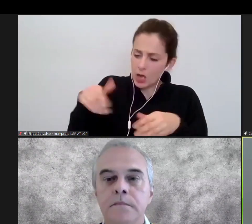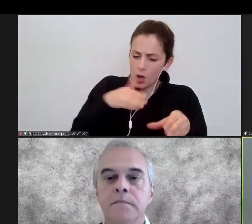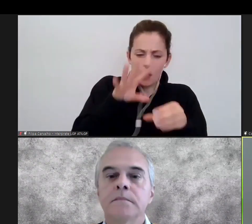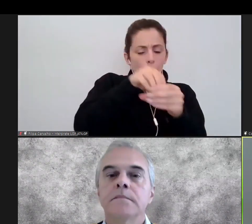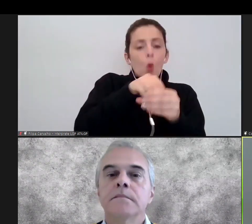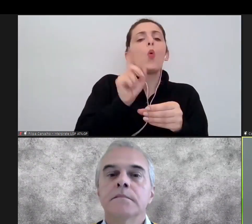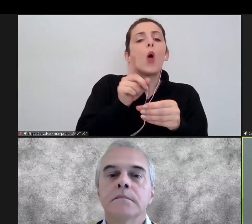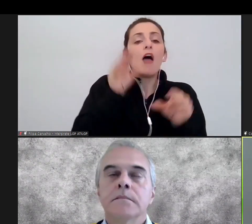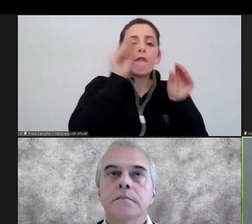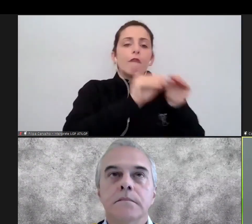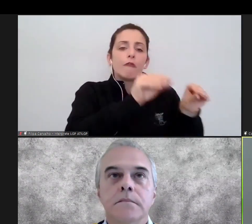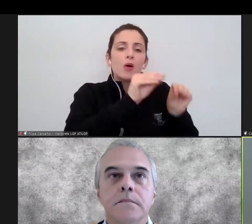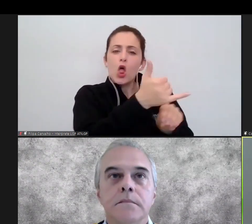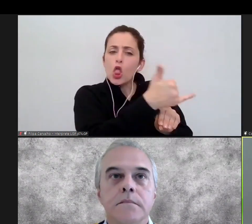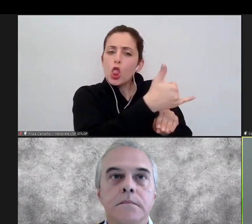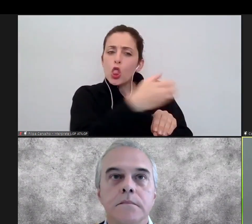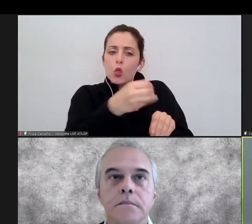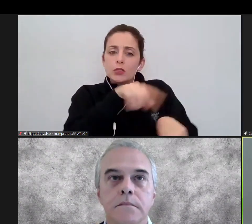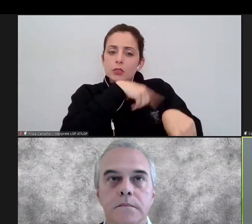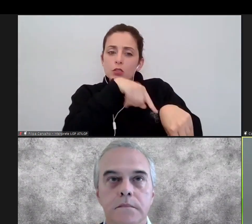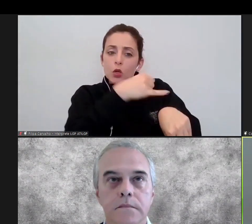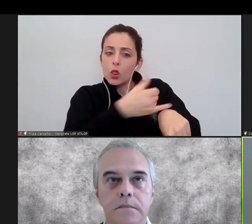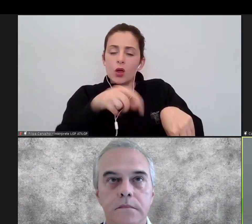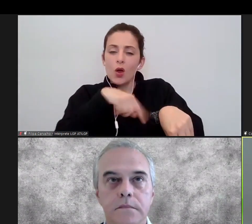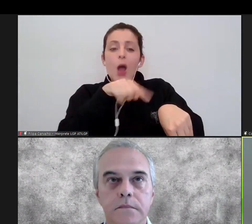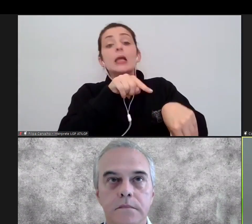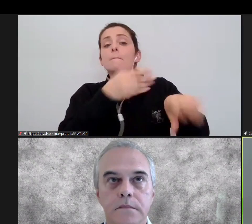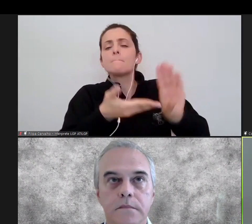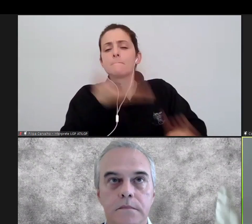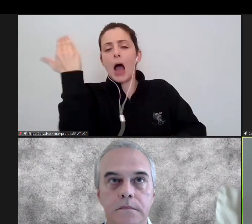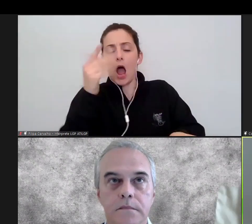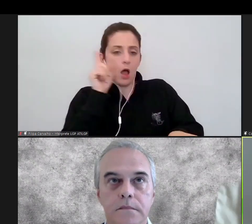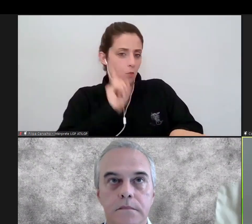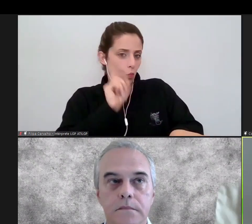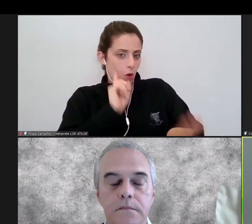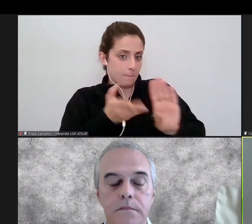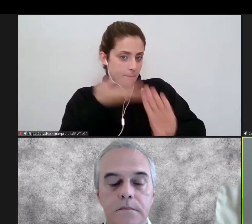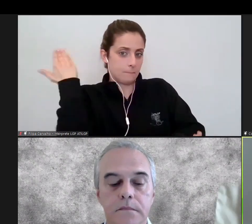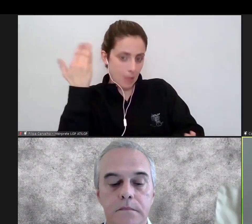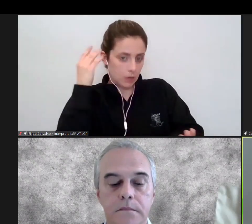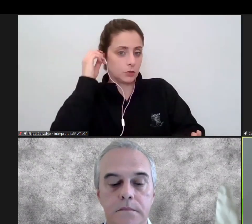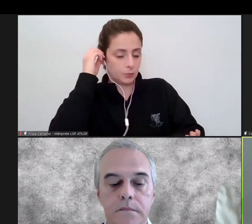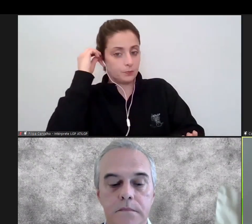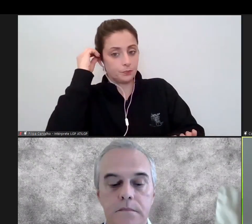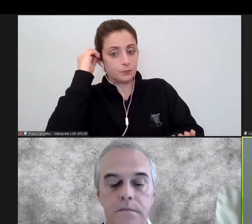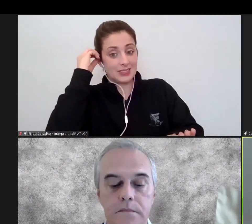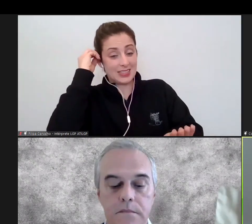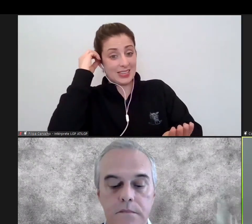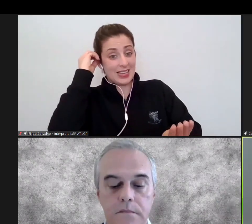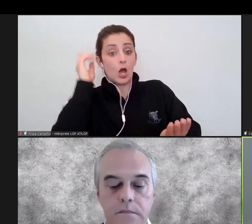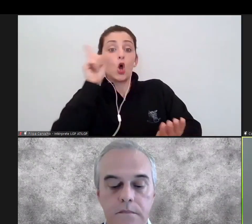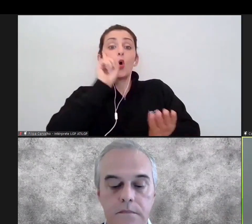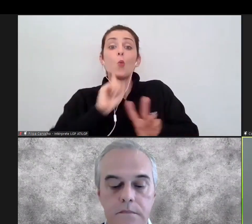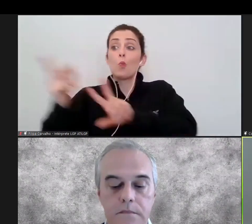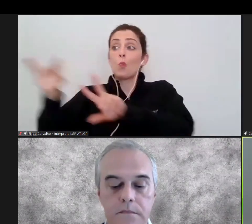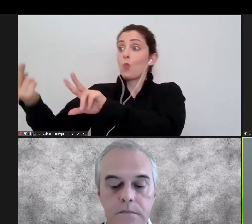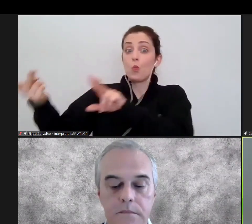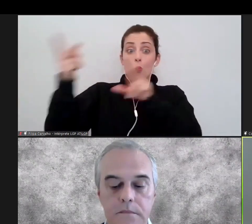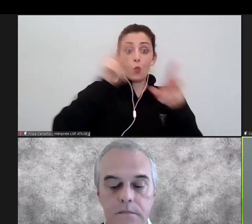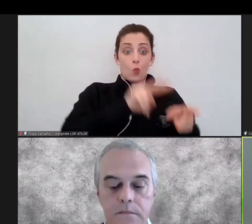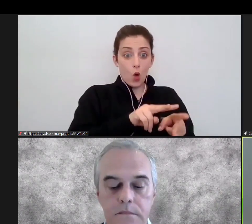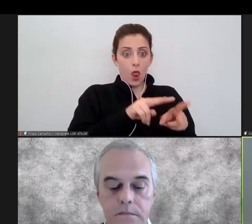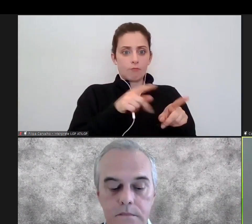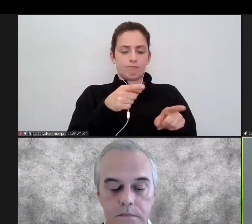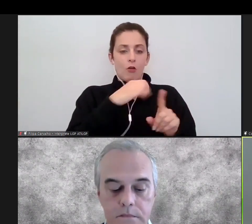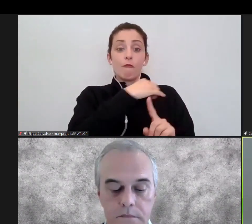que muitas das vezes acabam por ser mais mulheres do que homens a integrar estas formações. A mulher migrante, isto é uma oportunidade